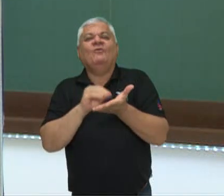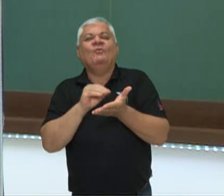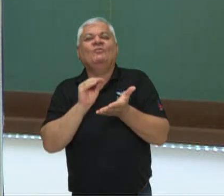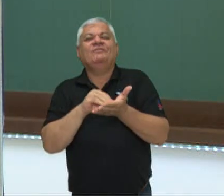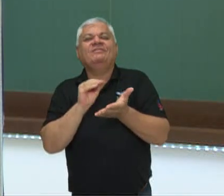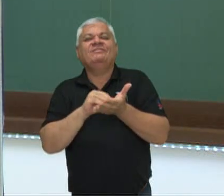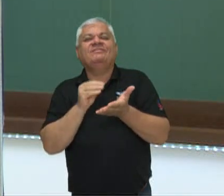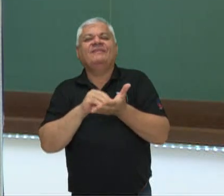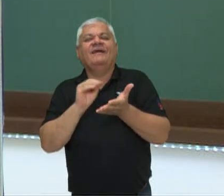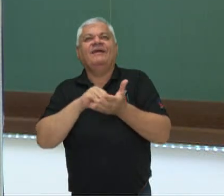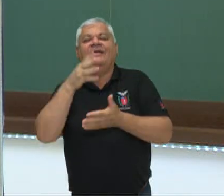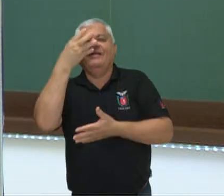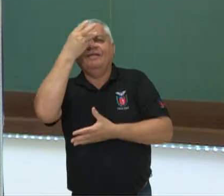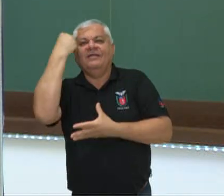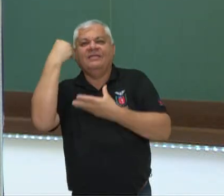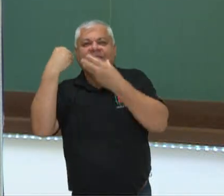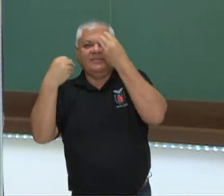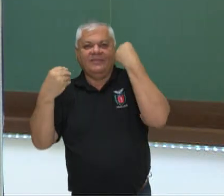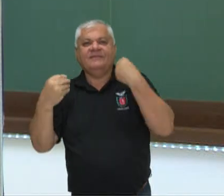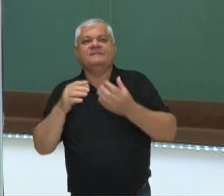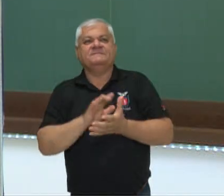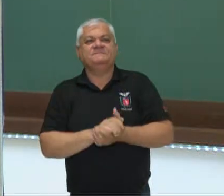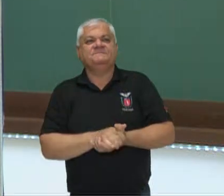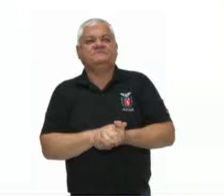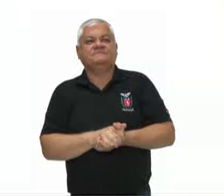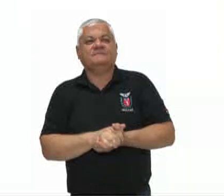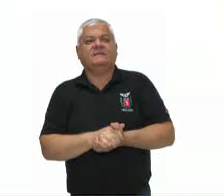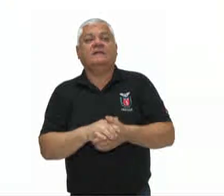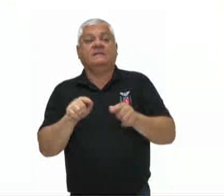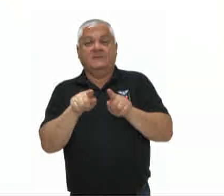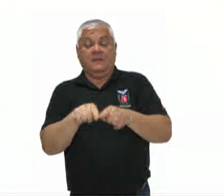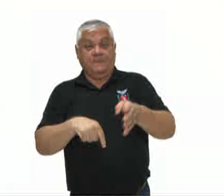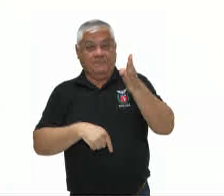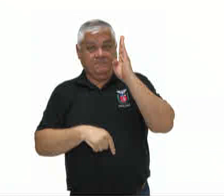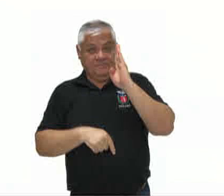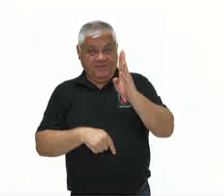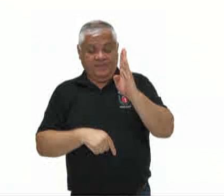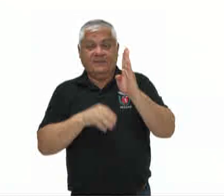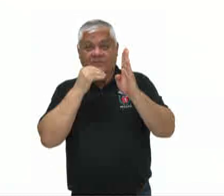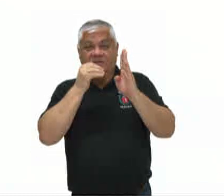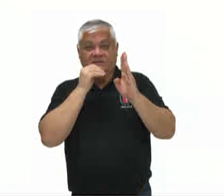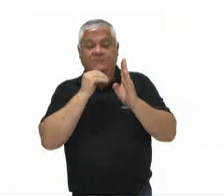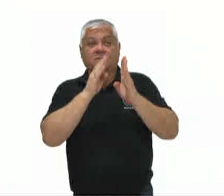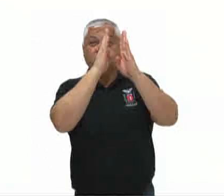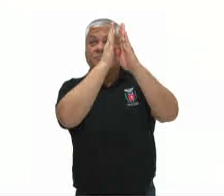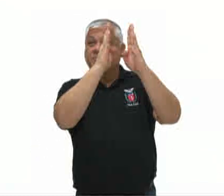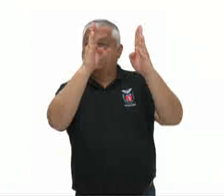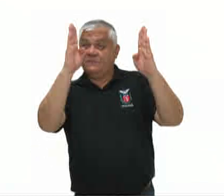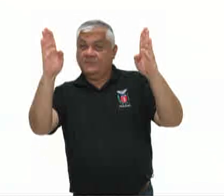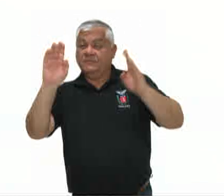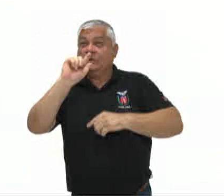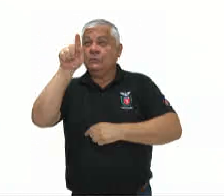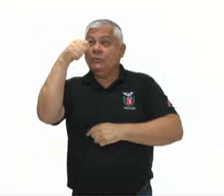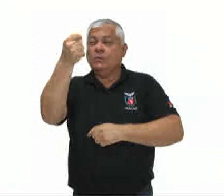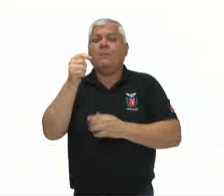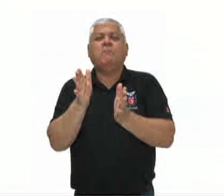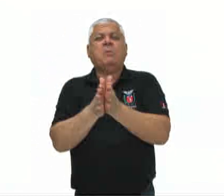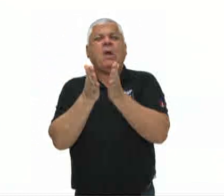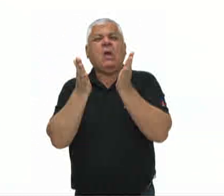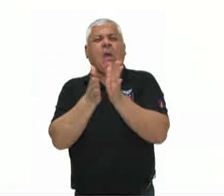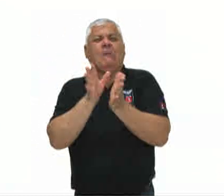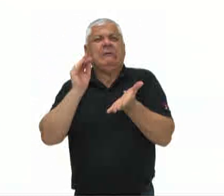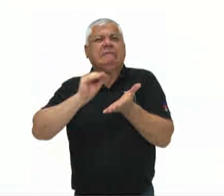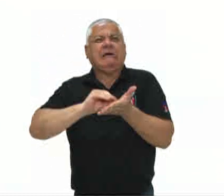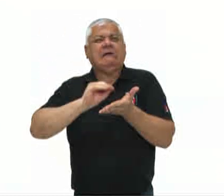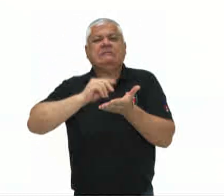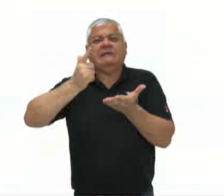bastante esquecido ainda hoje, né? Ao colocar a estante da fazenda como pobre, a personagem demonstra